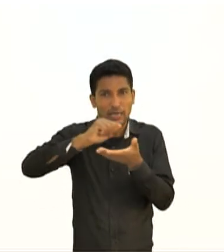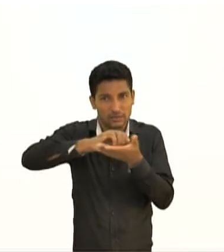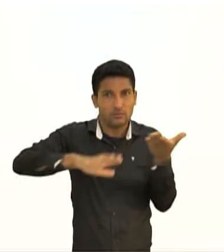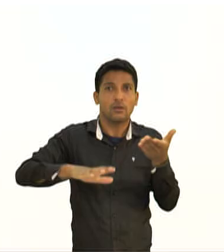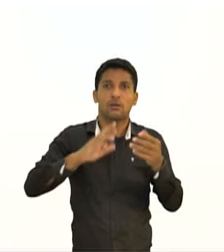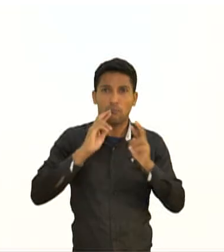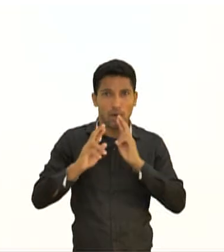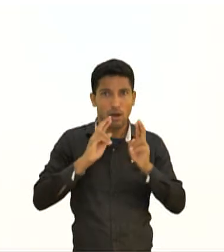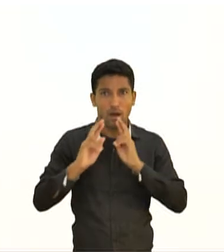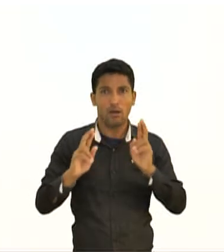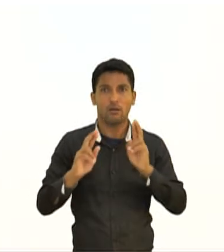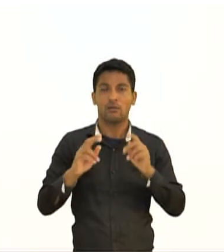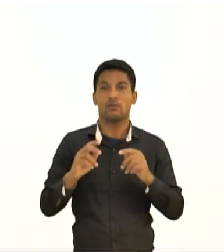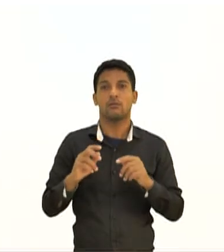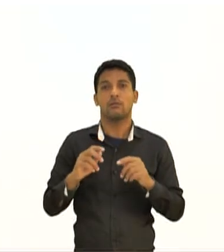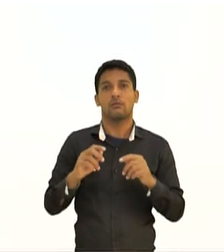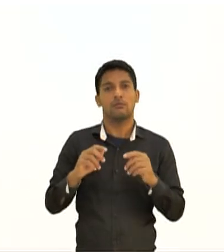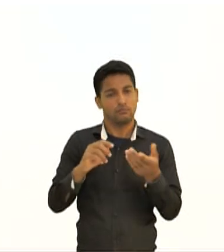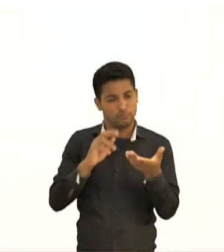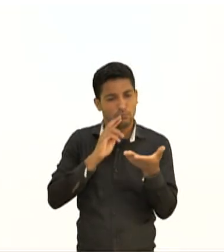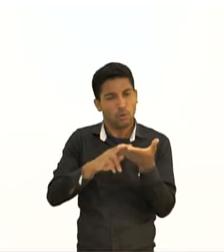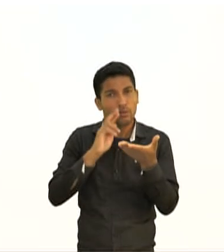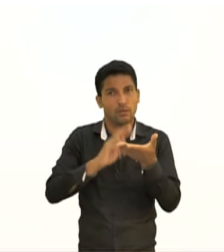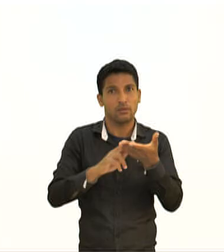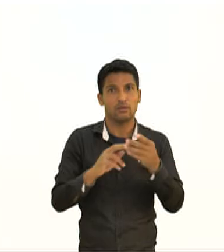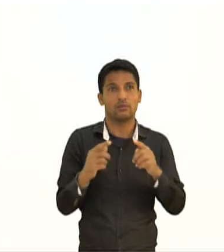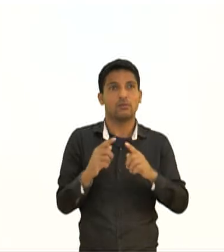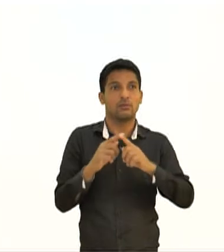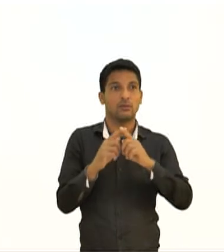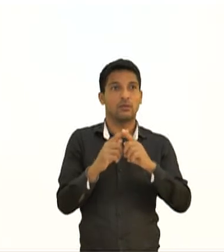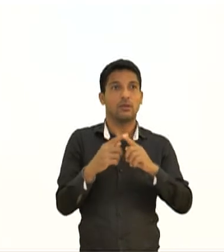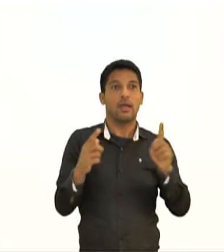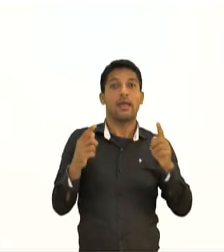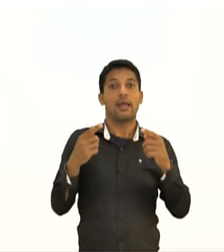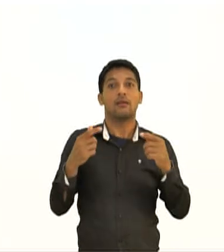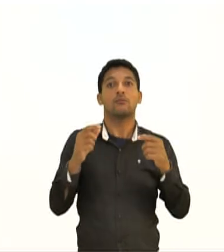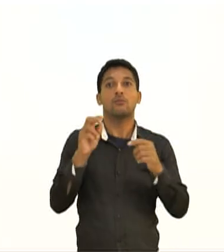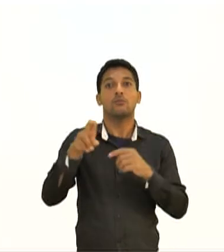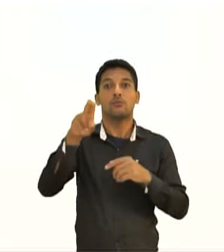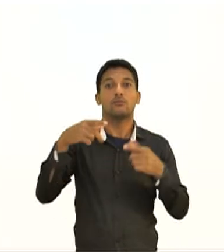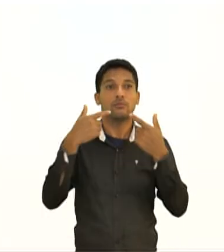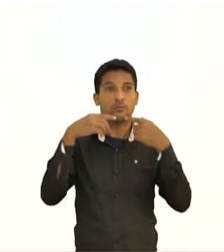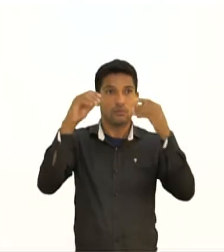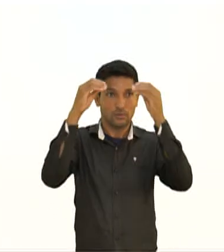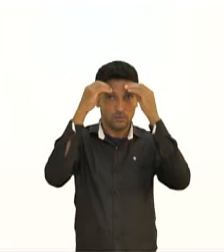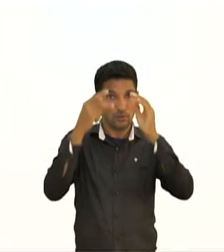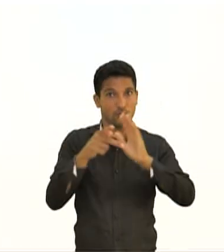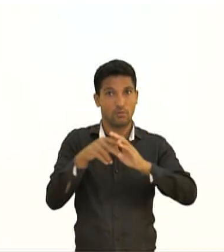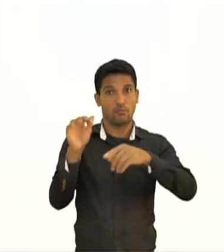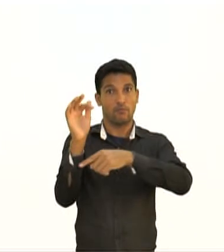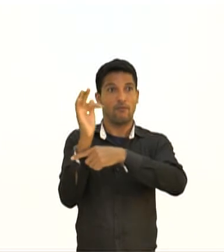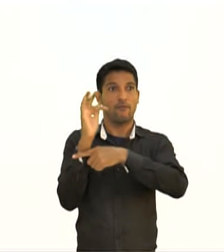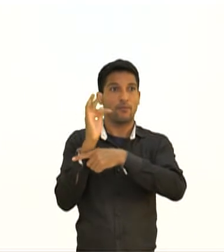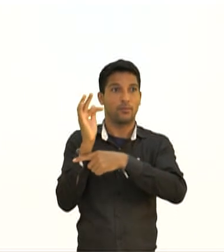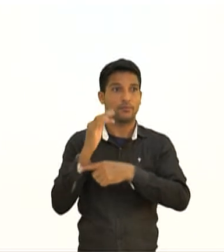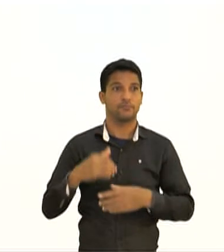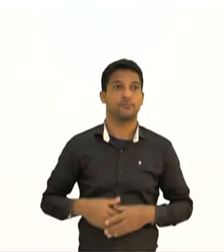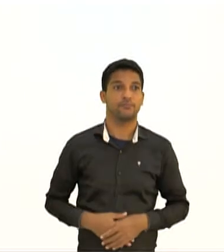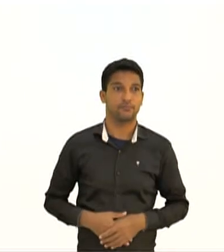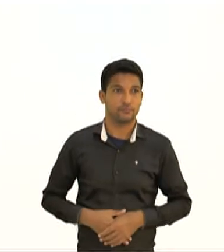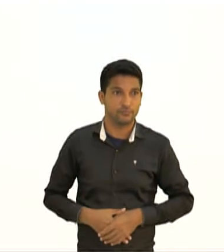Uma carta de reclamação, utilizando-se ali uma linguagem padrão, né, da língua portuguesa, uma linguagem mais formal.